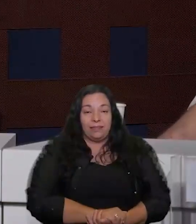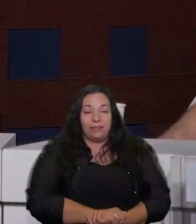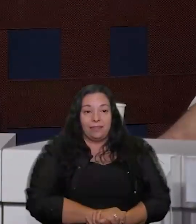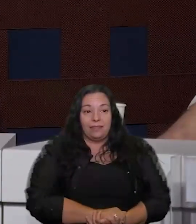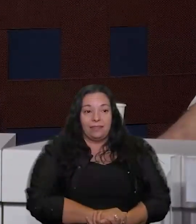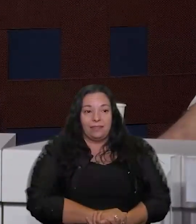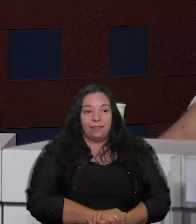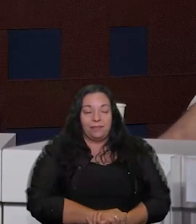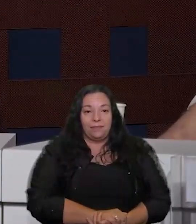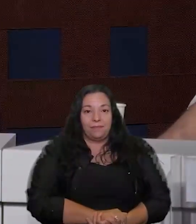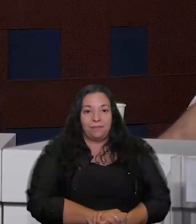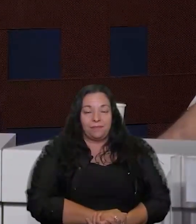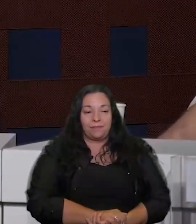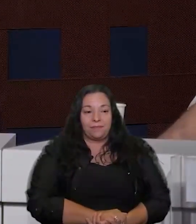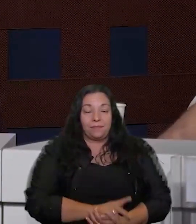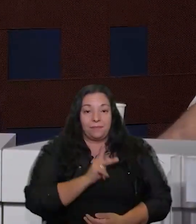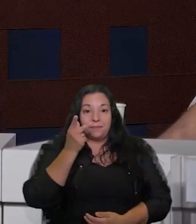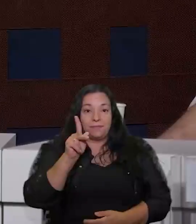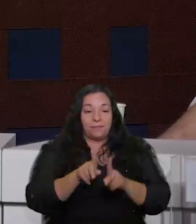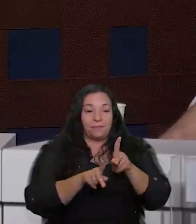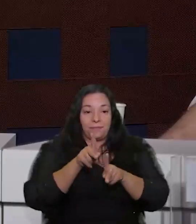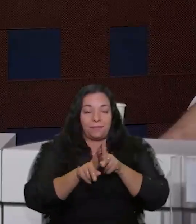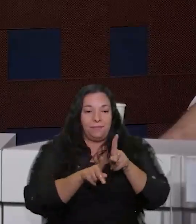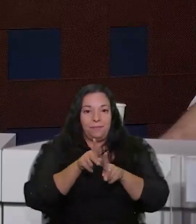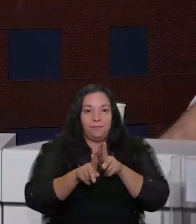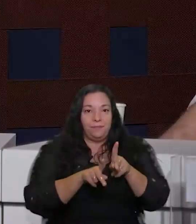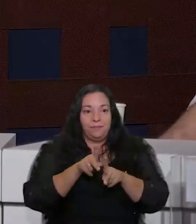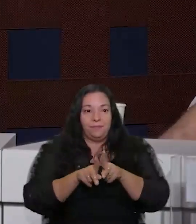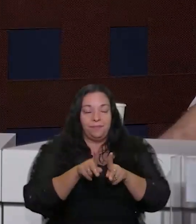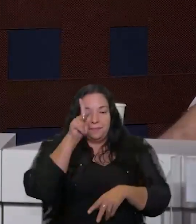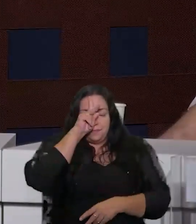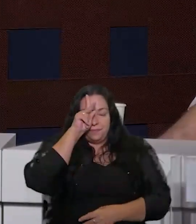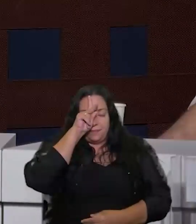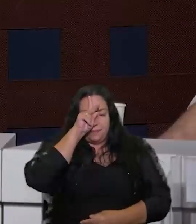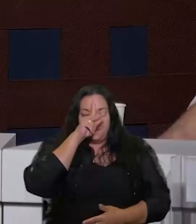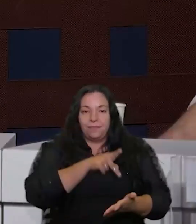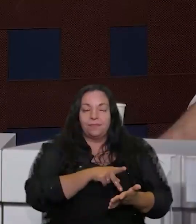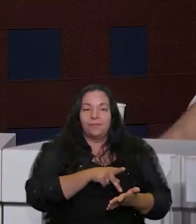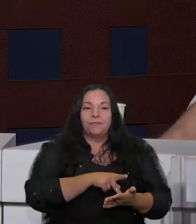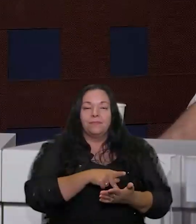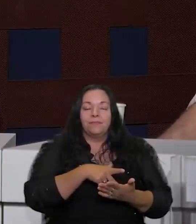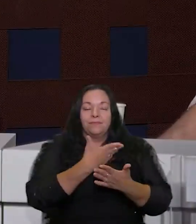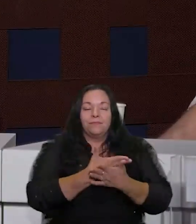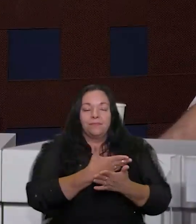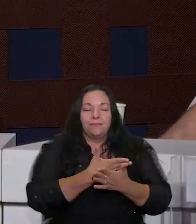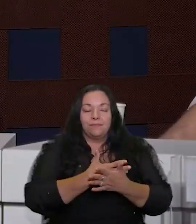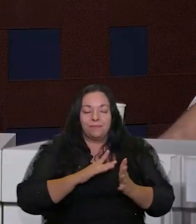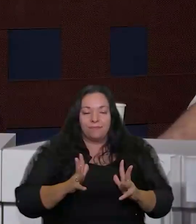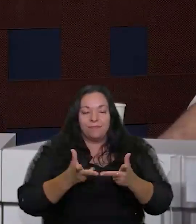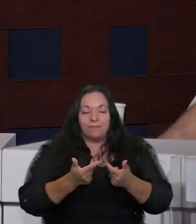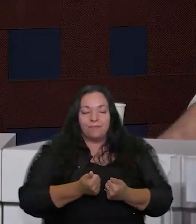mais do seu povo do que a história oficial que está nos livros. Então, foi uma aula maravilhosa. Obrigada,